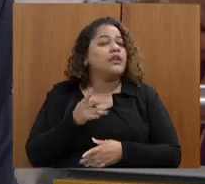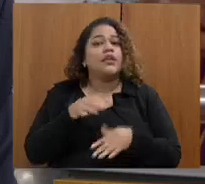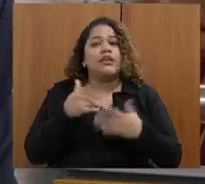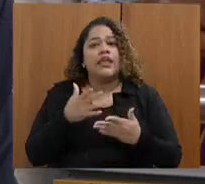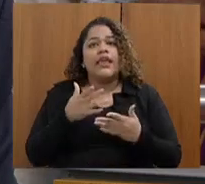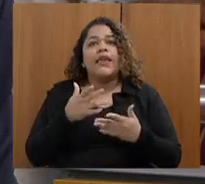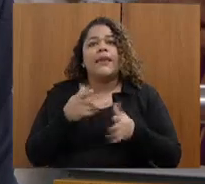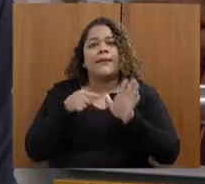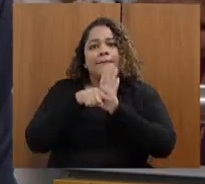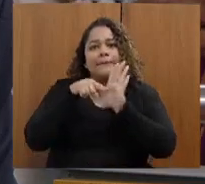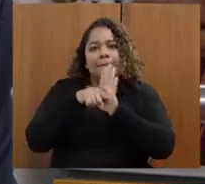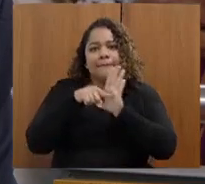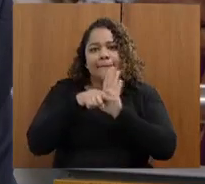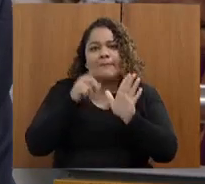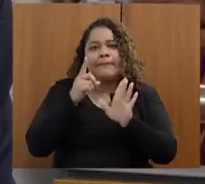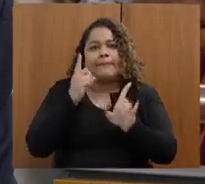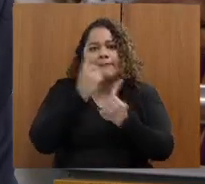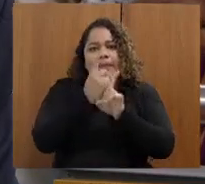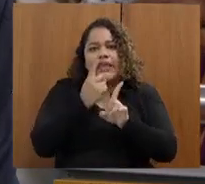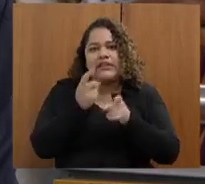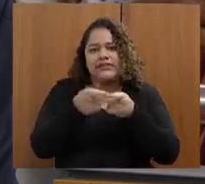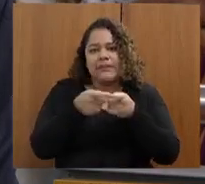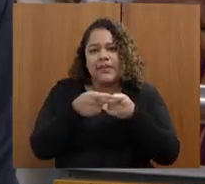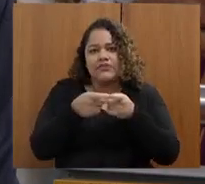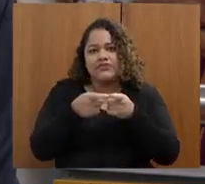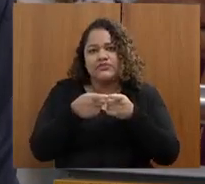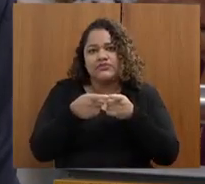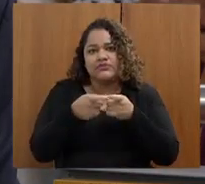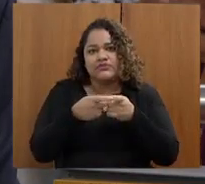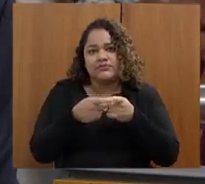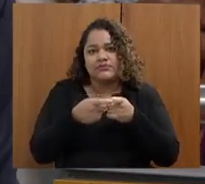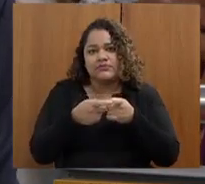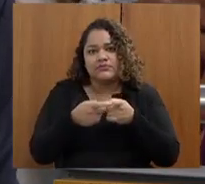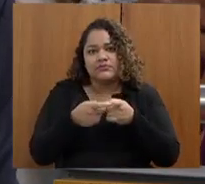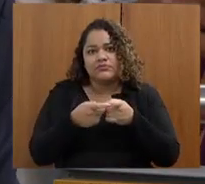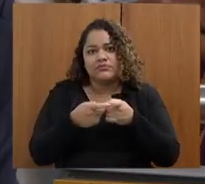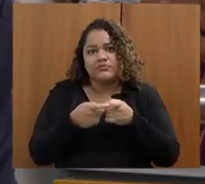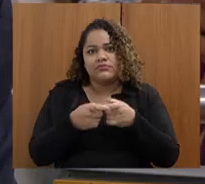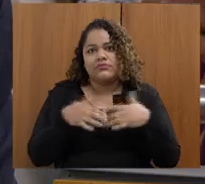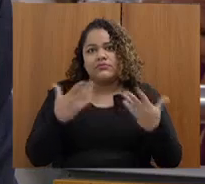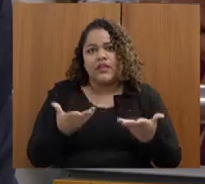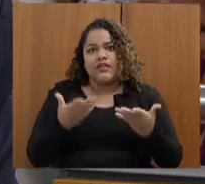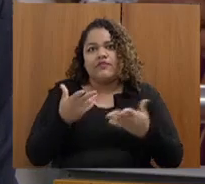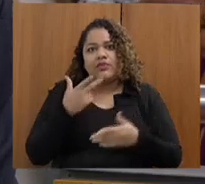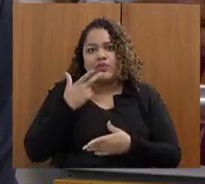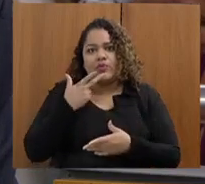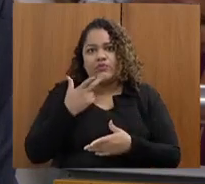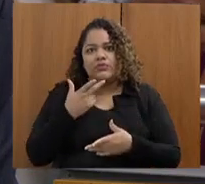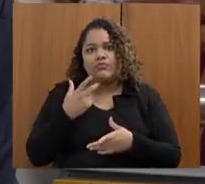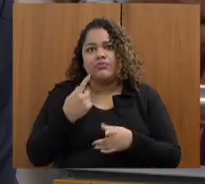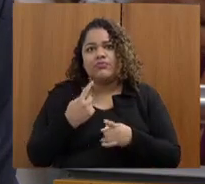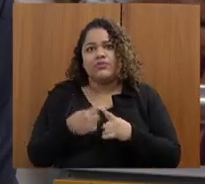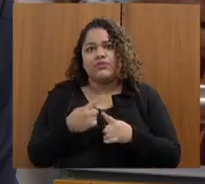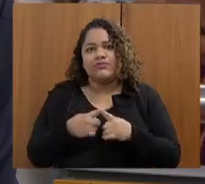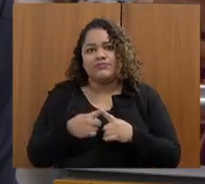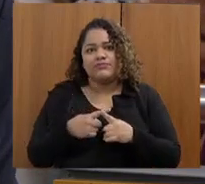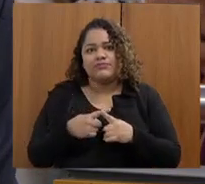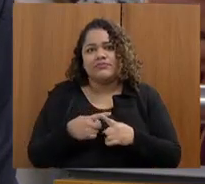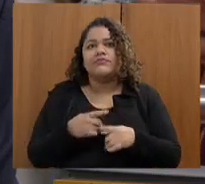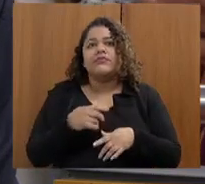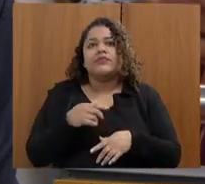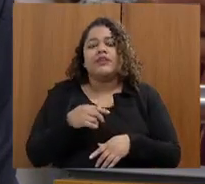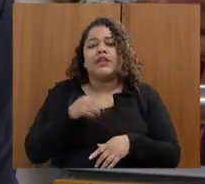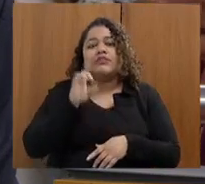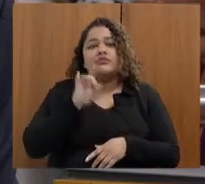nada que eu acho que em que em que Pese se de responsabilidade da Seplag Mas